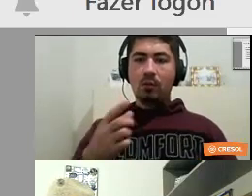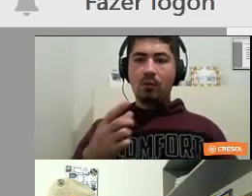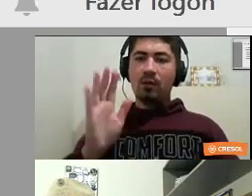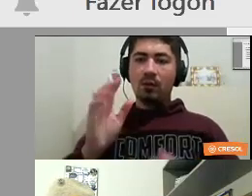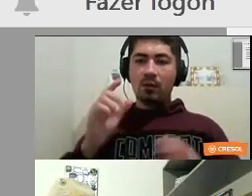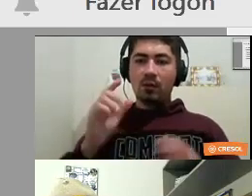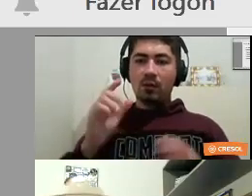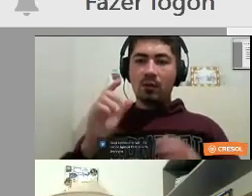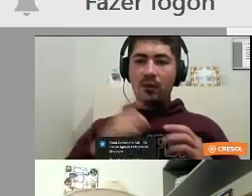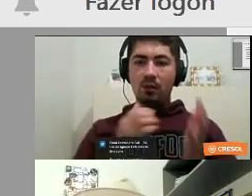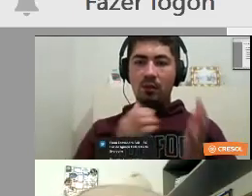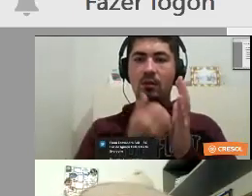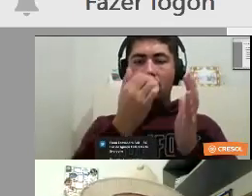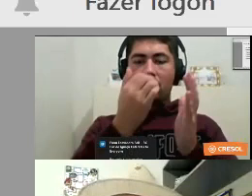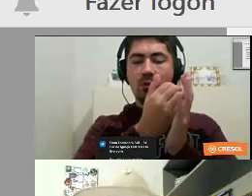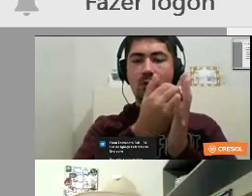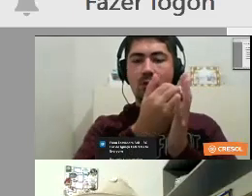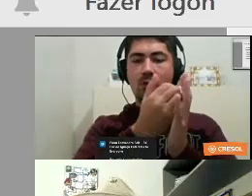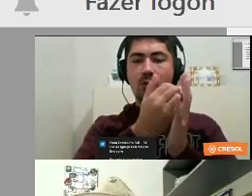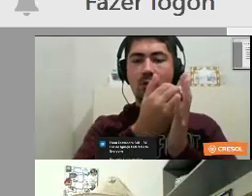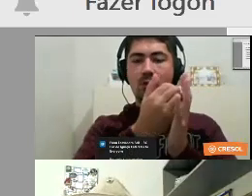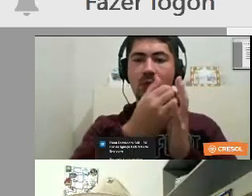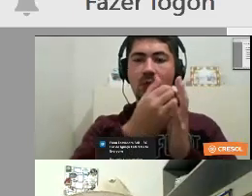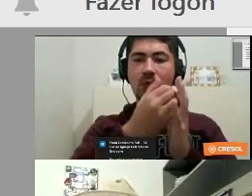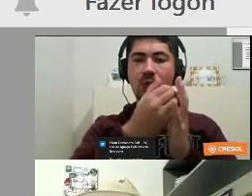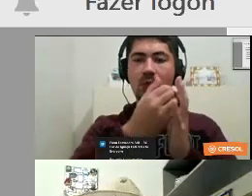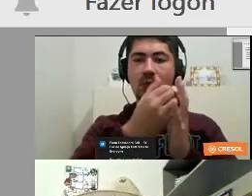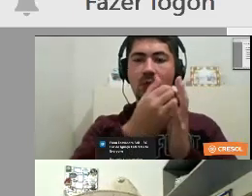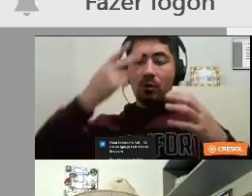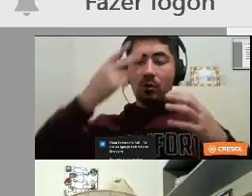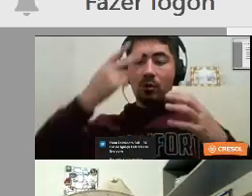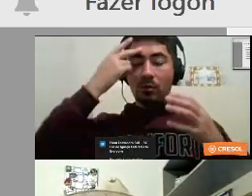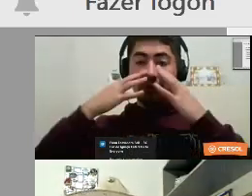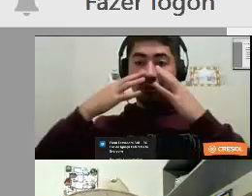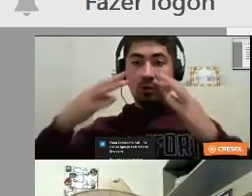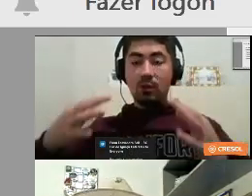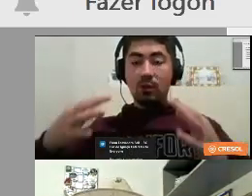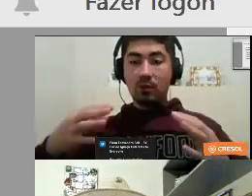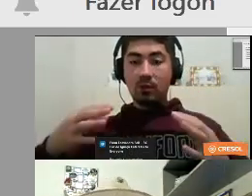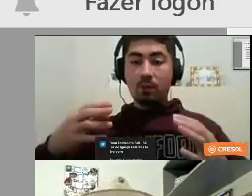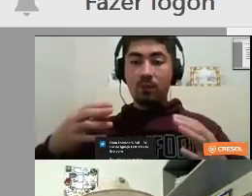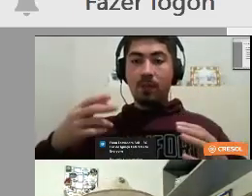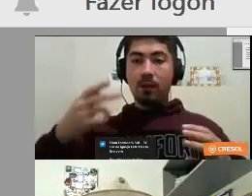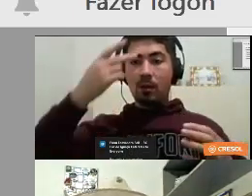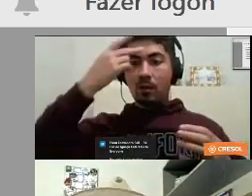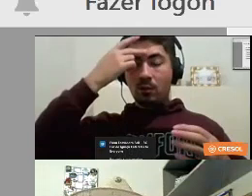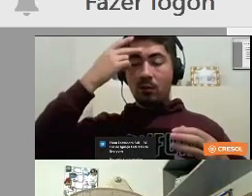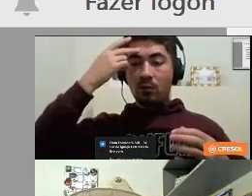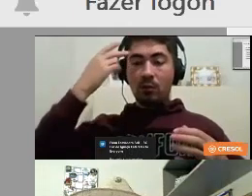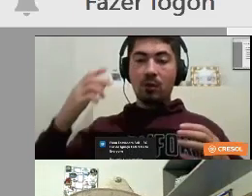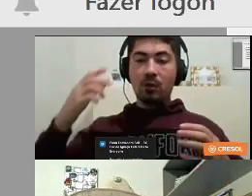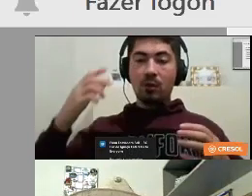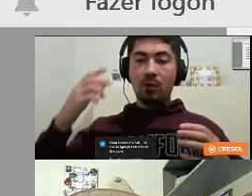pessoas para vigilância, precisamos de pessoas para mobilização social e precisamos de pessoas para